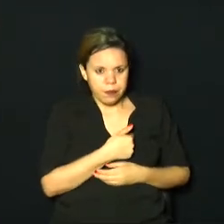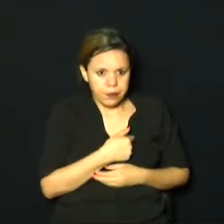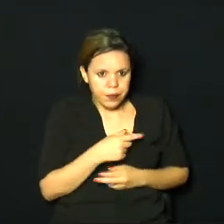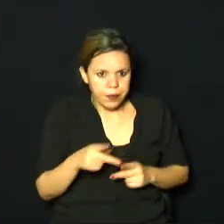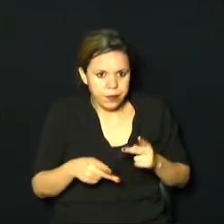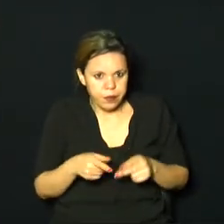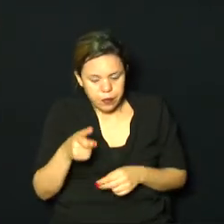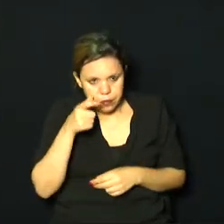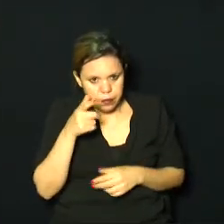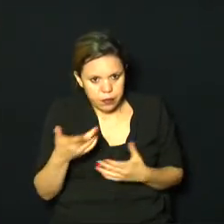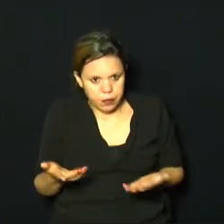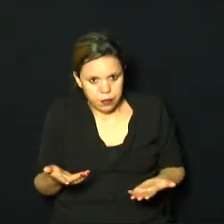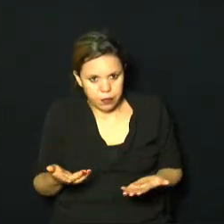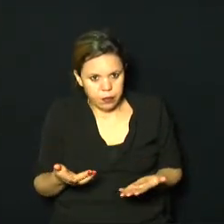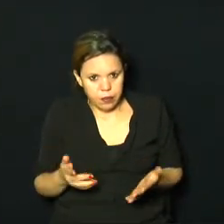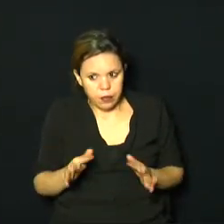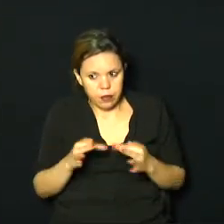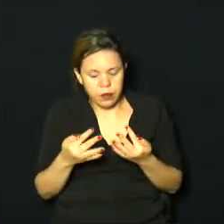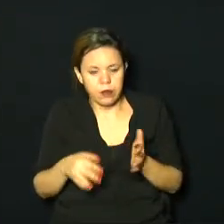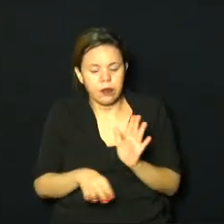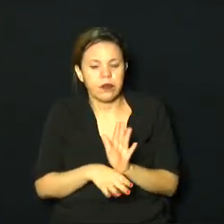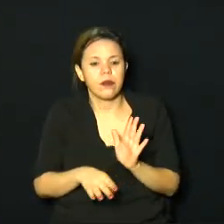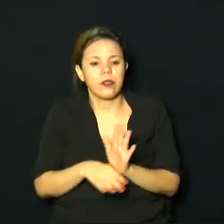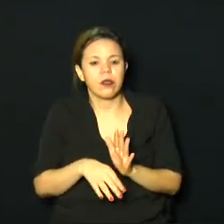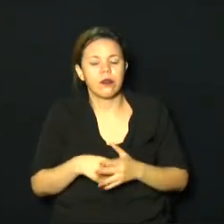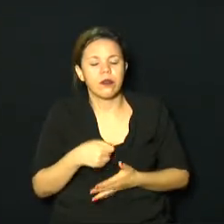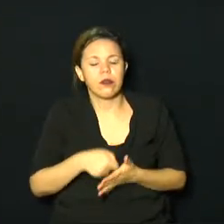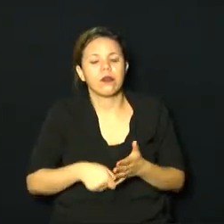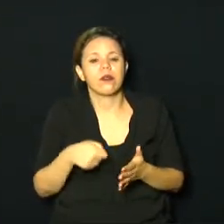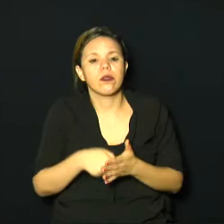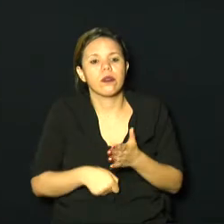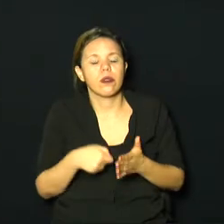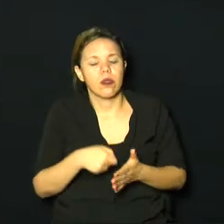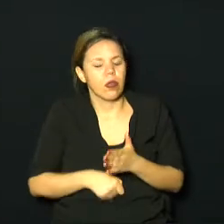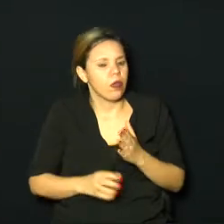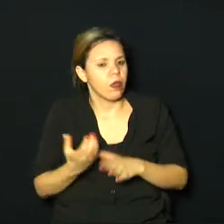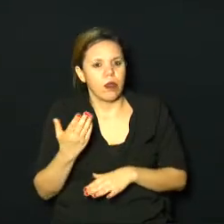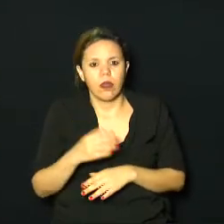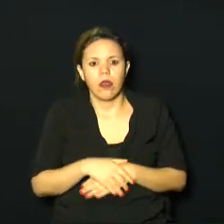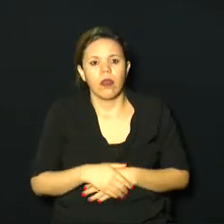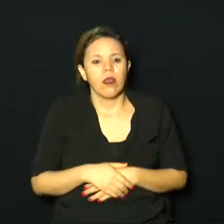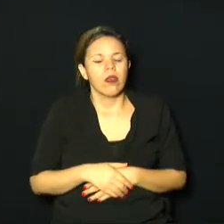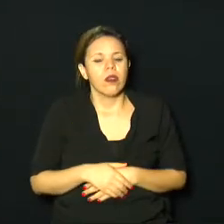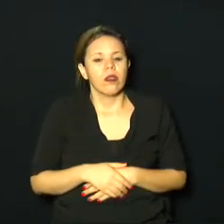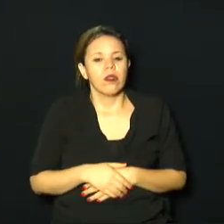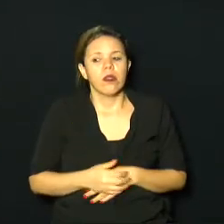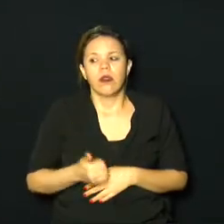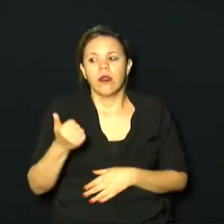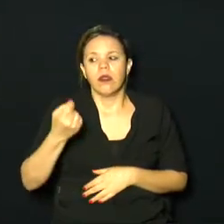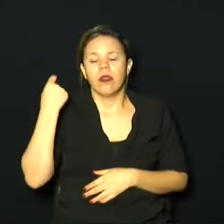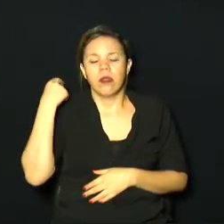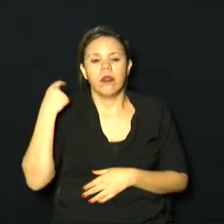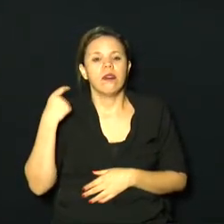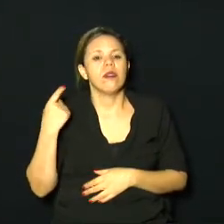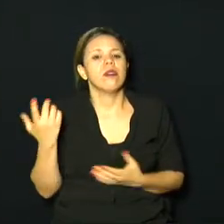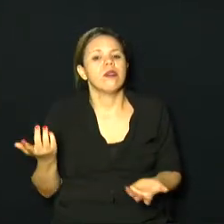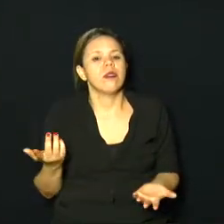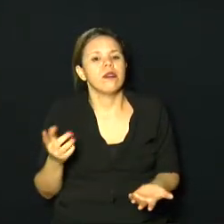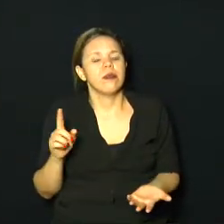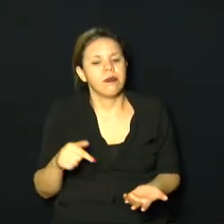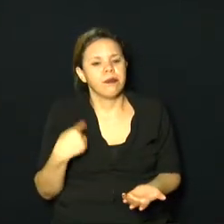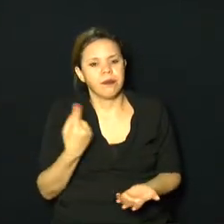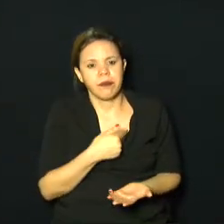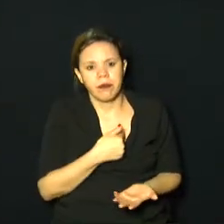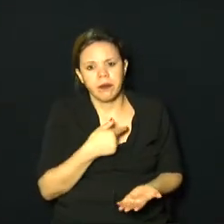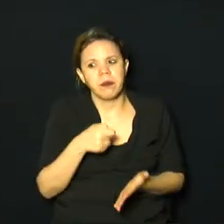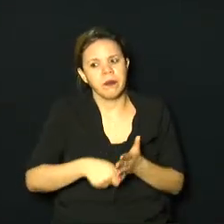que ver essas famílias. E nós lutamos para que não ocorra o que ocorreu na primeira reintegração. É isso que nós